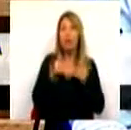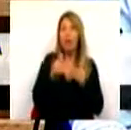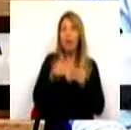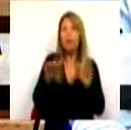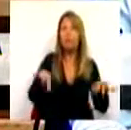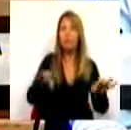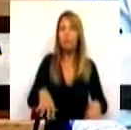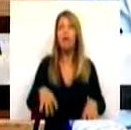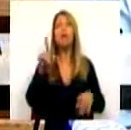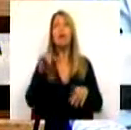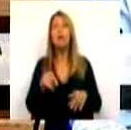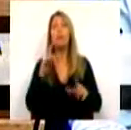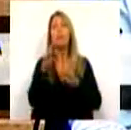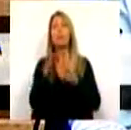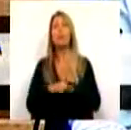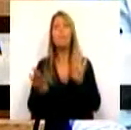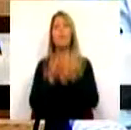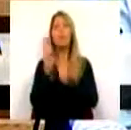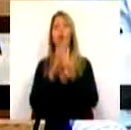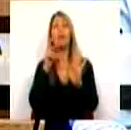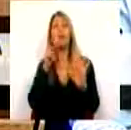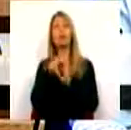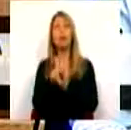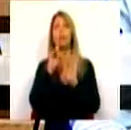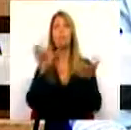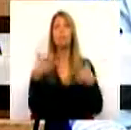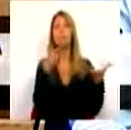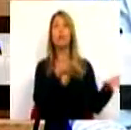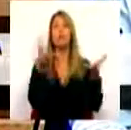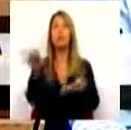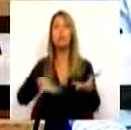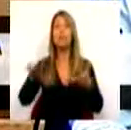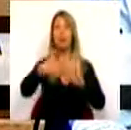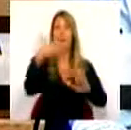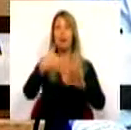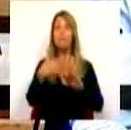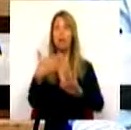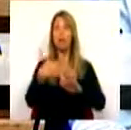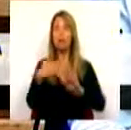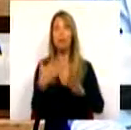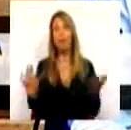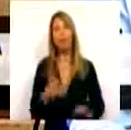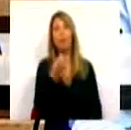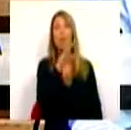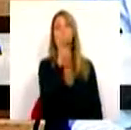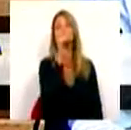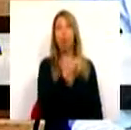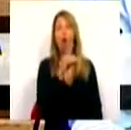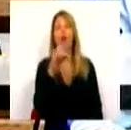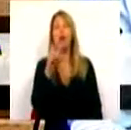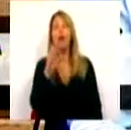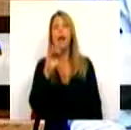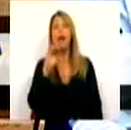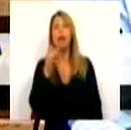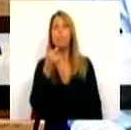também chamado Porta de Entrada para poder acudir a situações de emergência para as quais o Pró-Habita não está